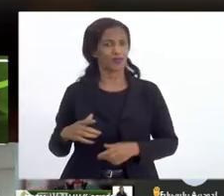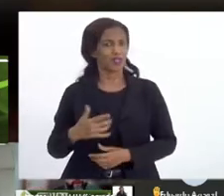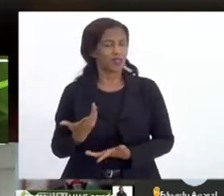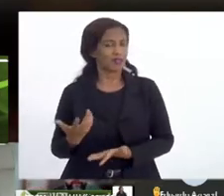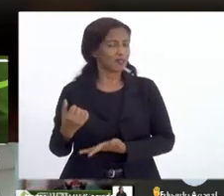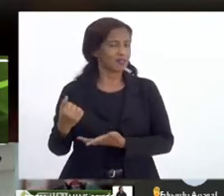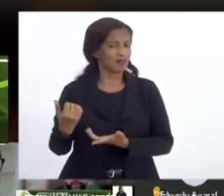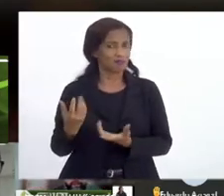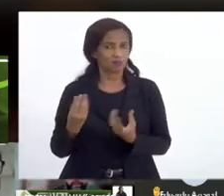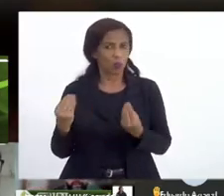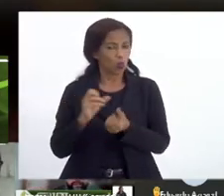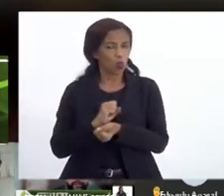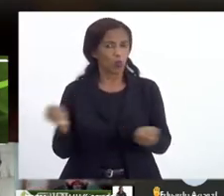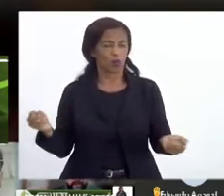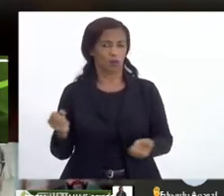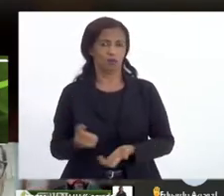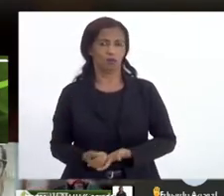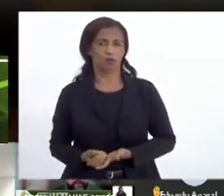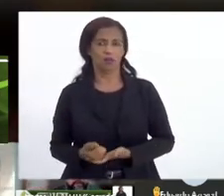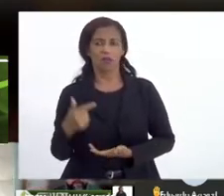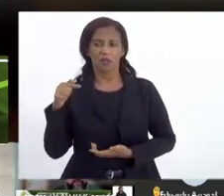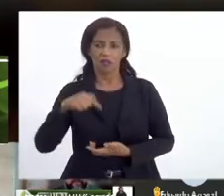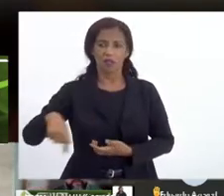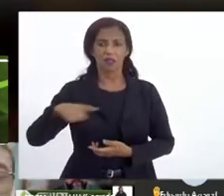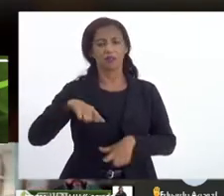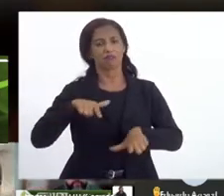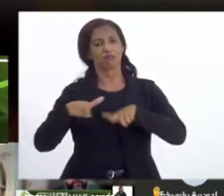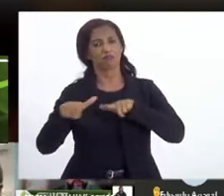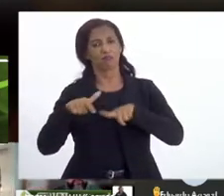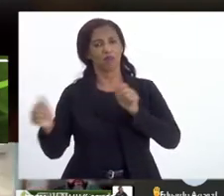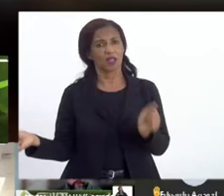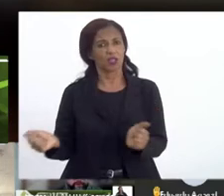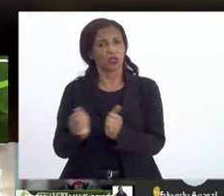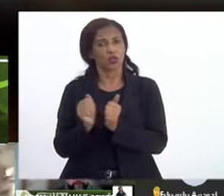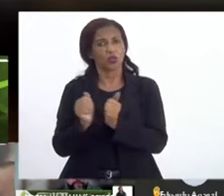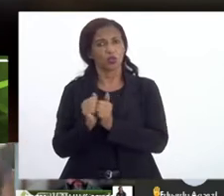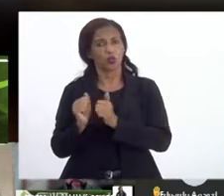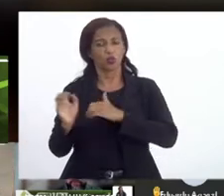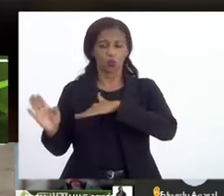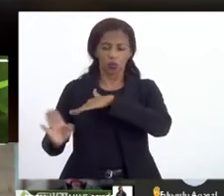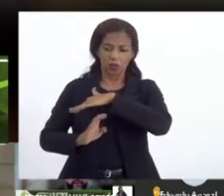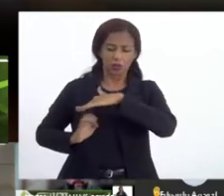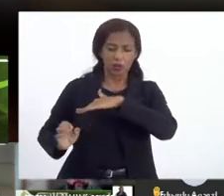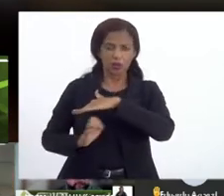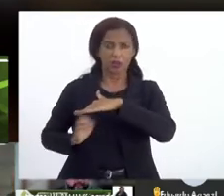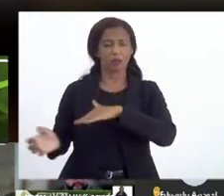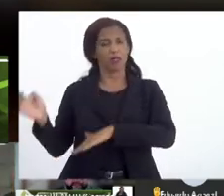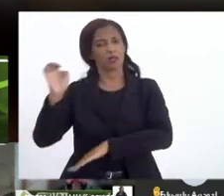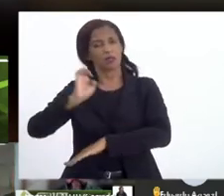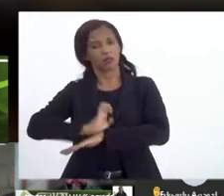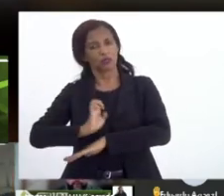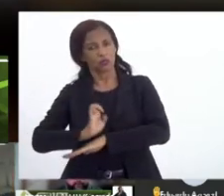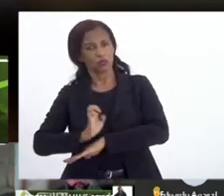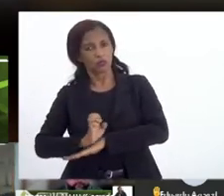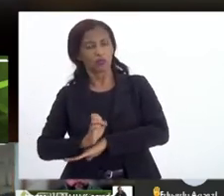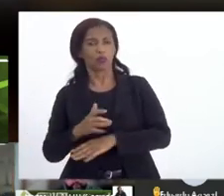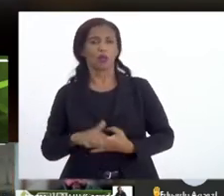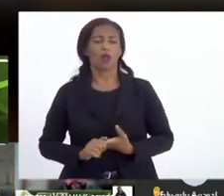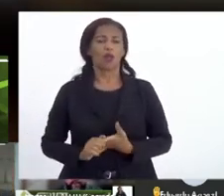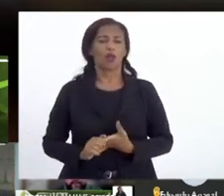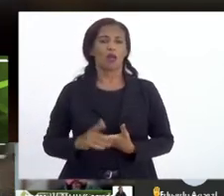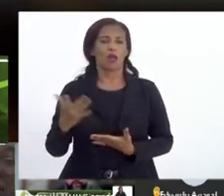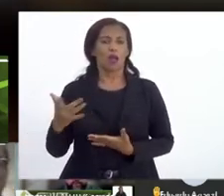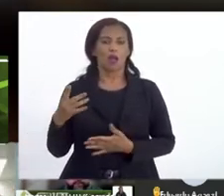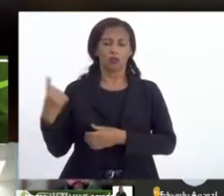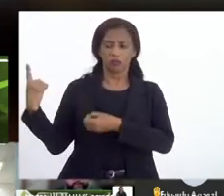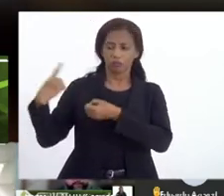brutal. E nesses trabalhos que a gente vem fazendo, junto aos convention visitor bureau da região, do Estado, ao Condetur,